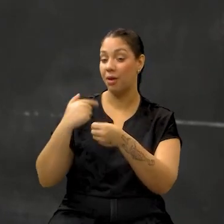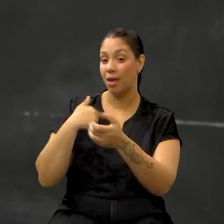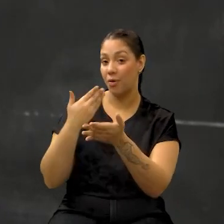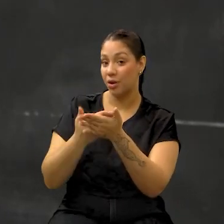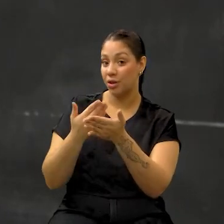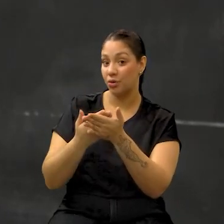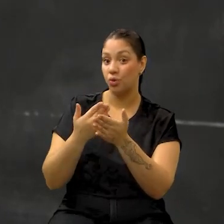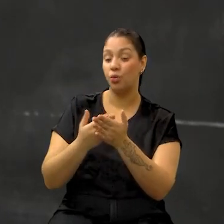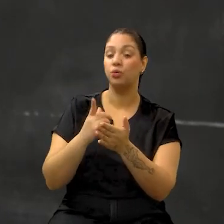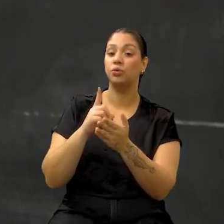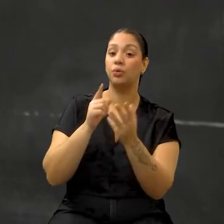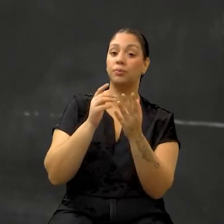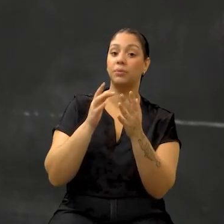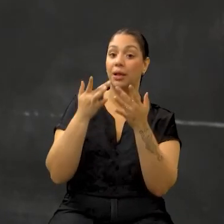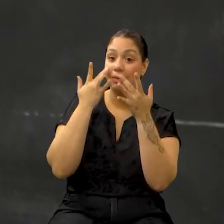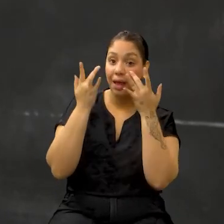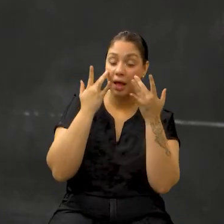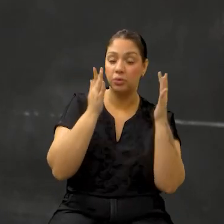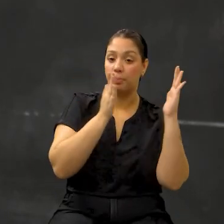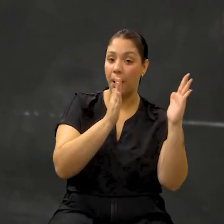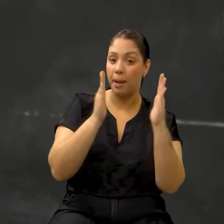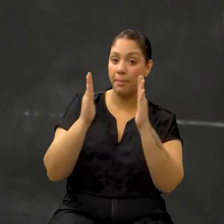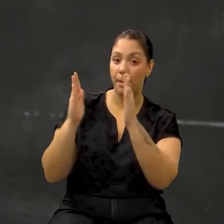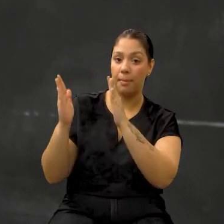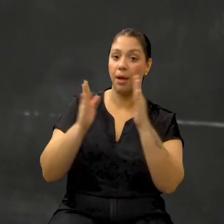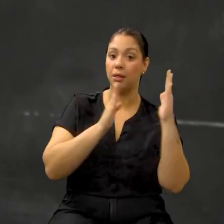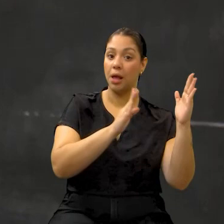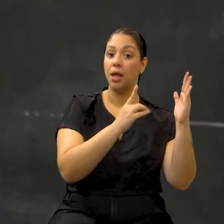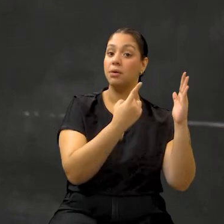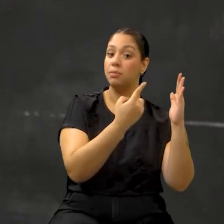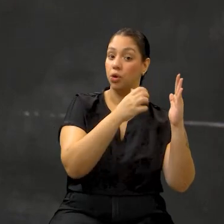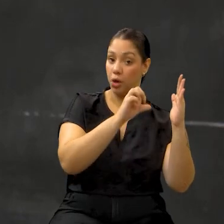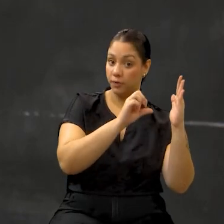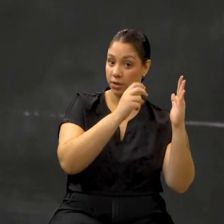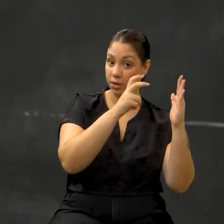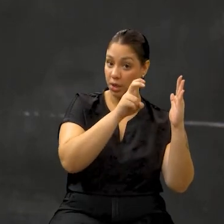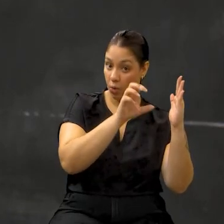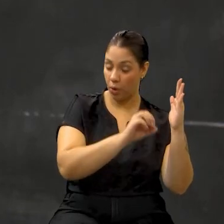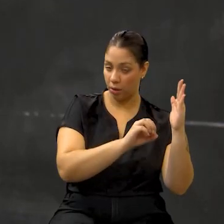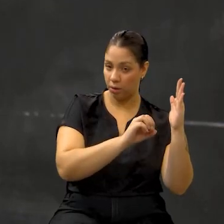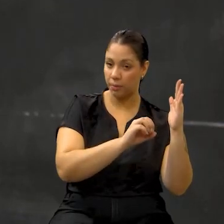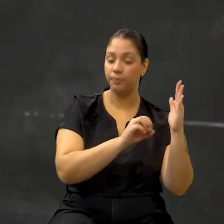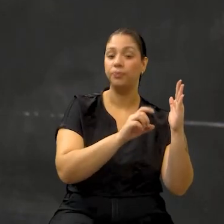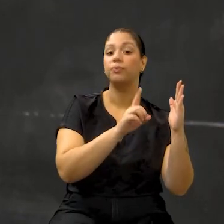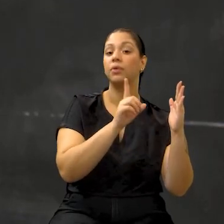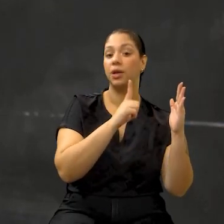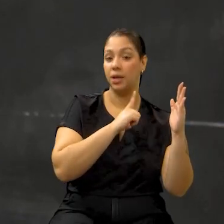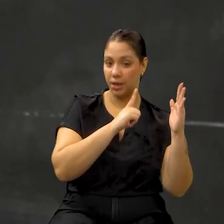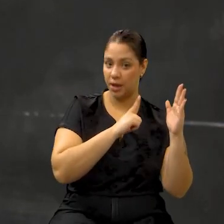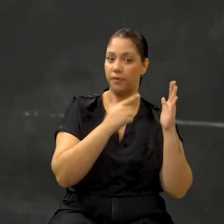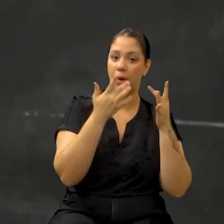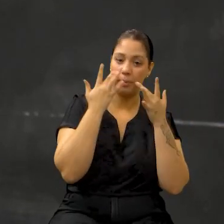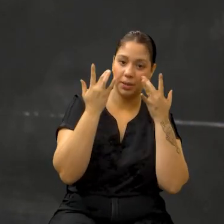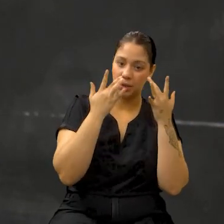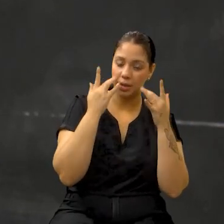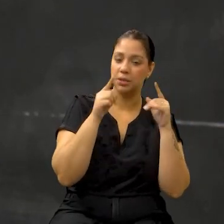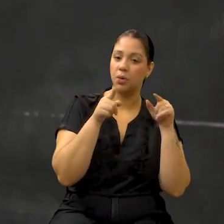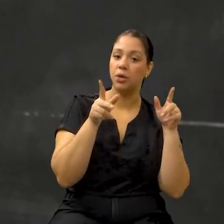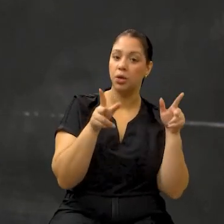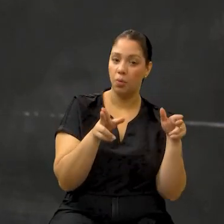Eu estudo essa peça em 3 momentos, quando ela foi escrita nos anos 50, uma